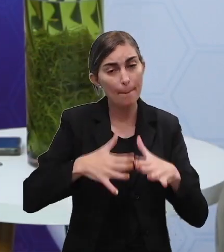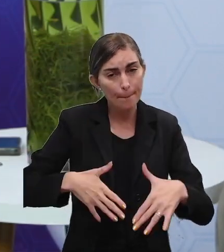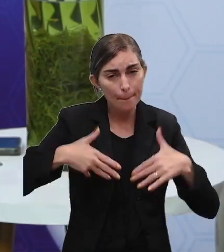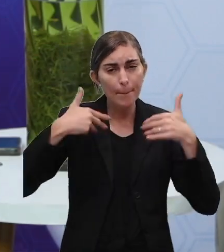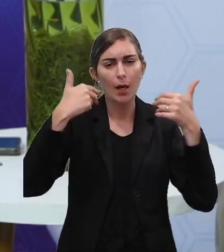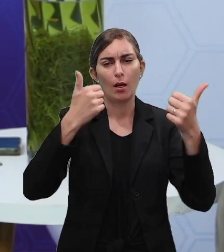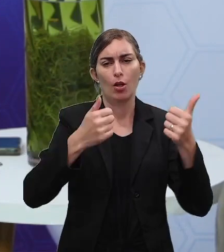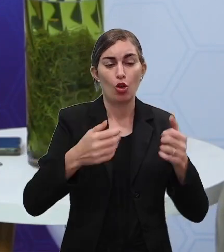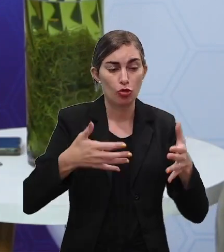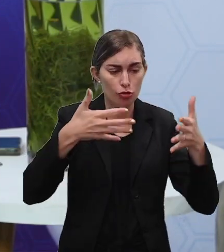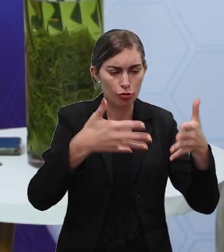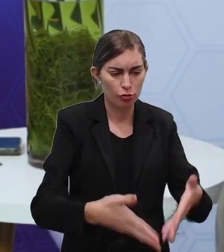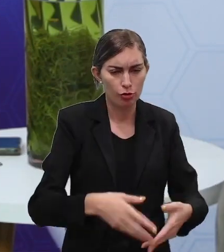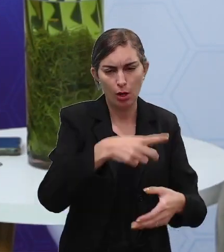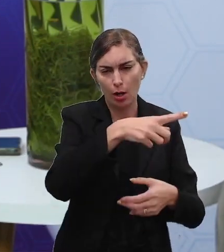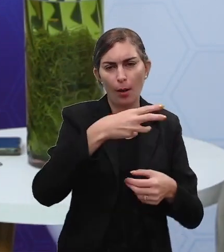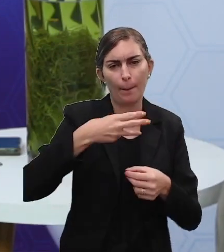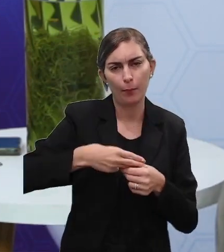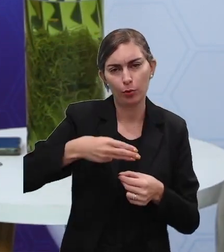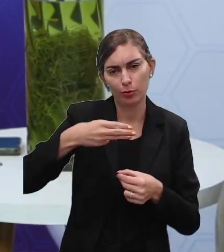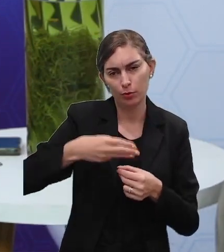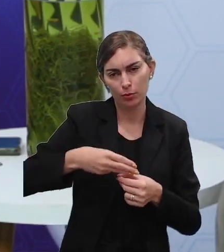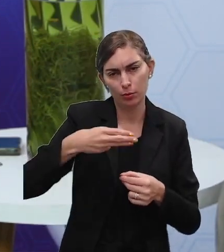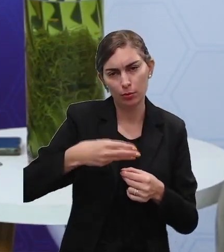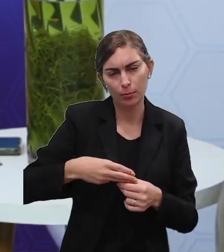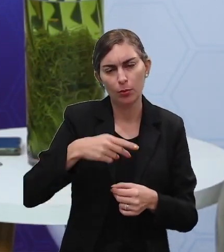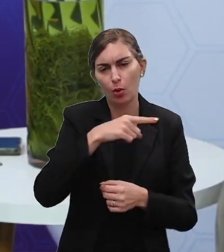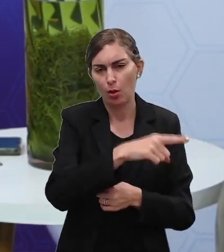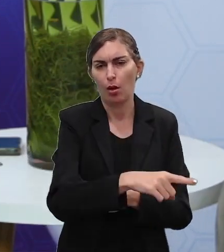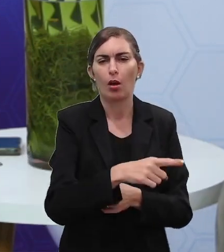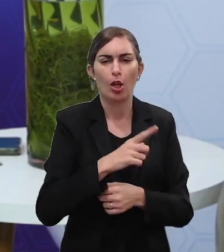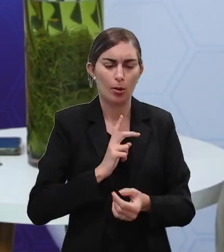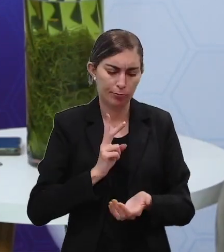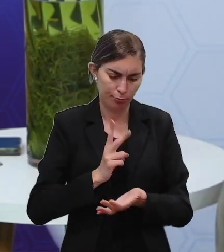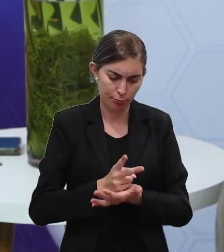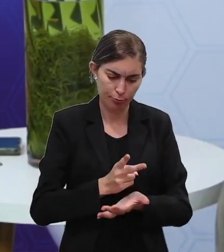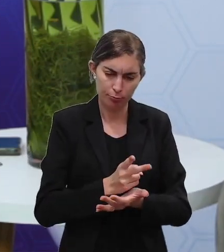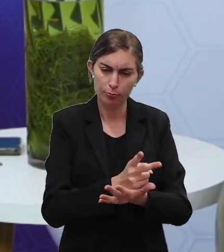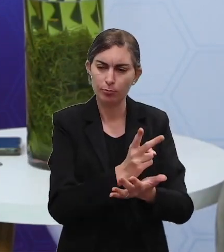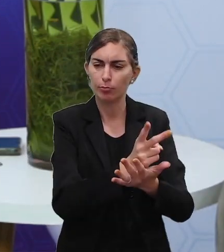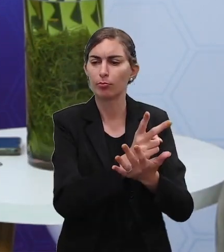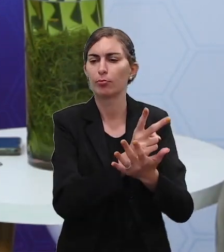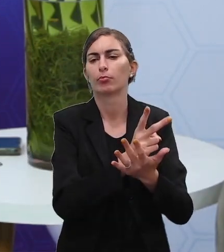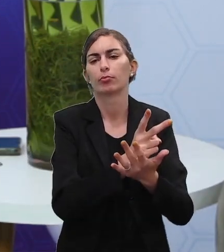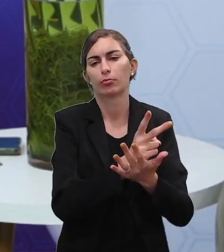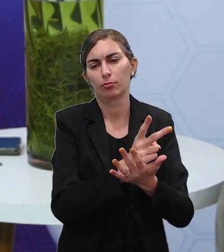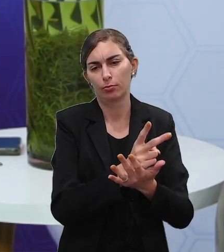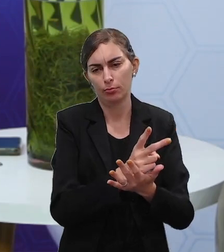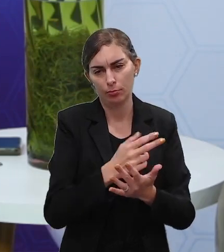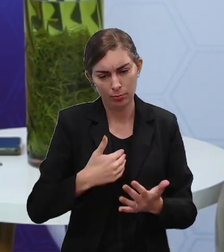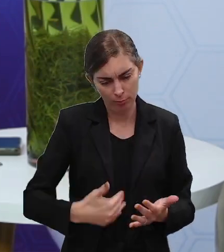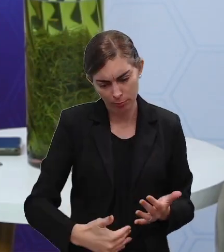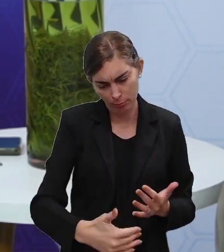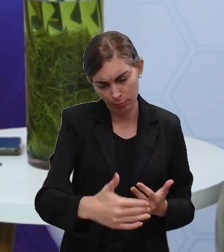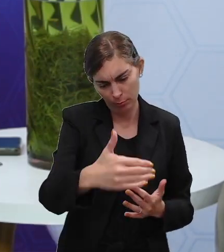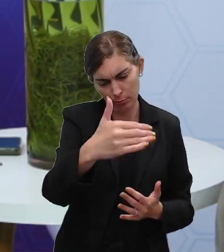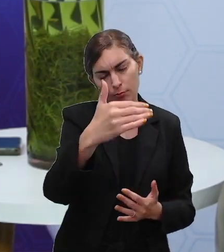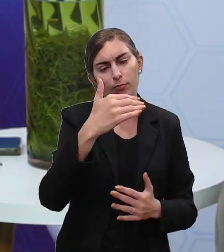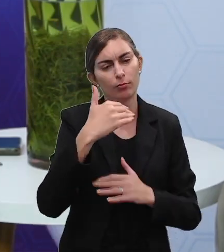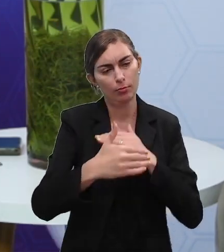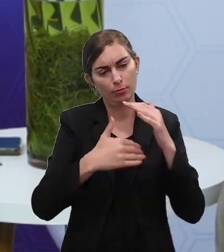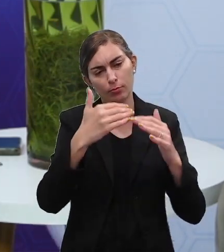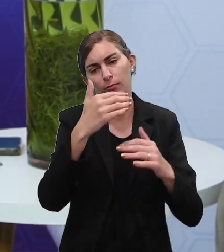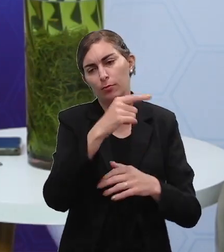aprimorado para que quando eu chegue lá no município, ele seja, então, conduzido e ascendente, de forma